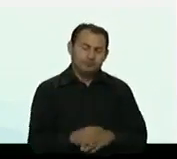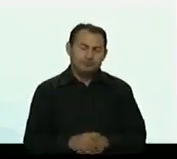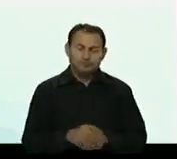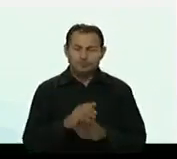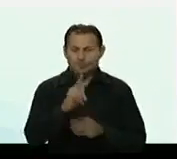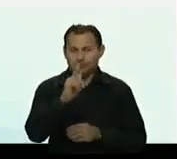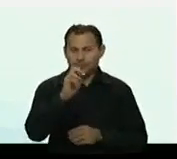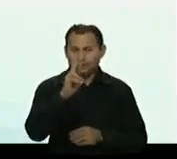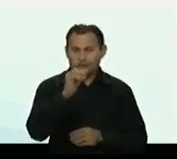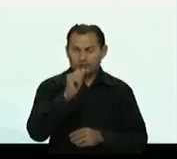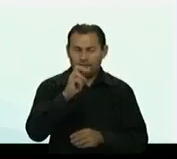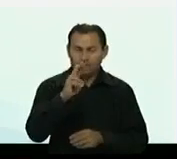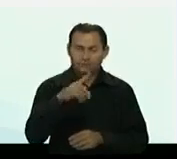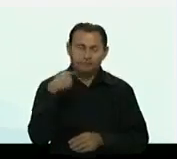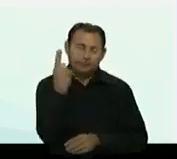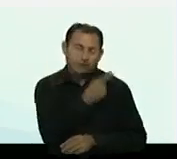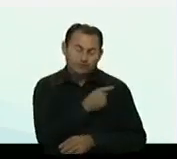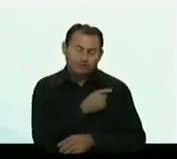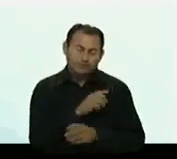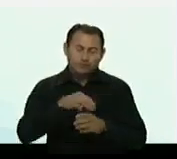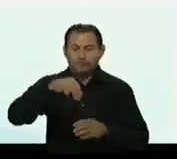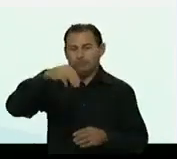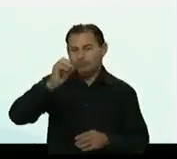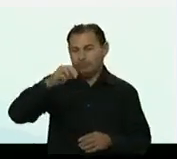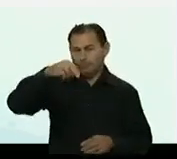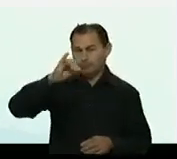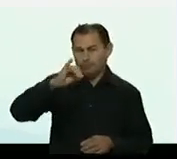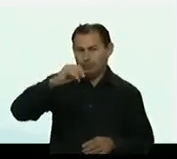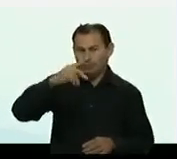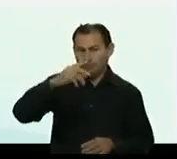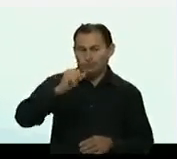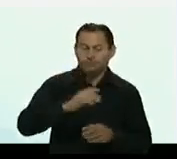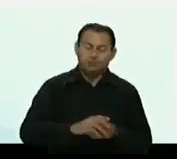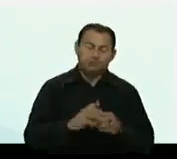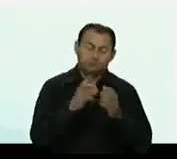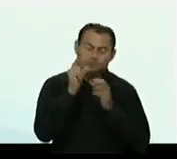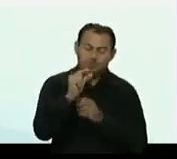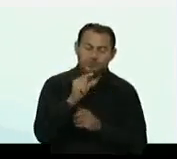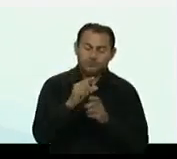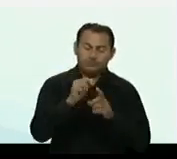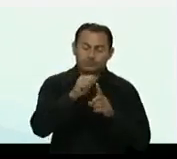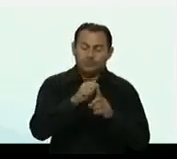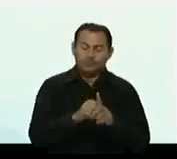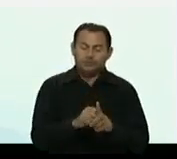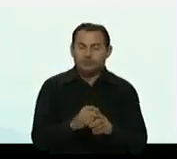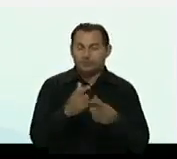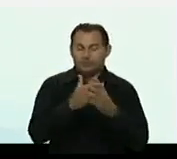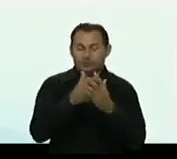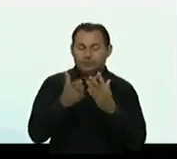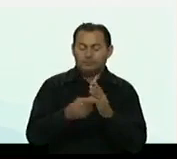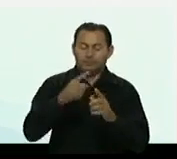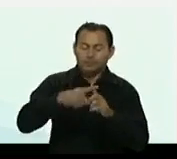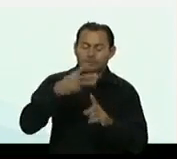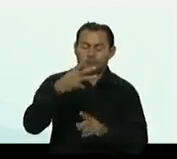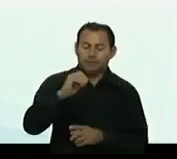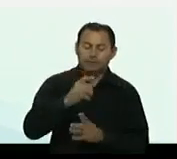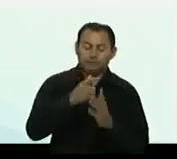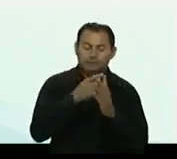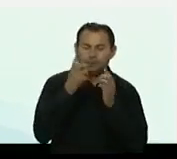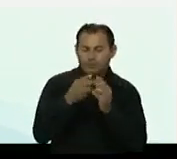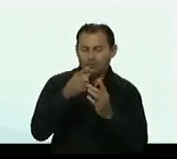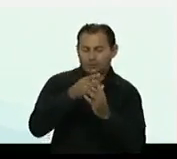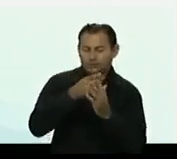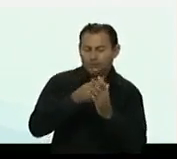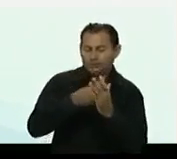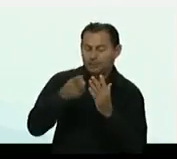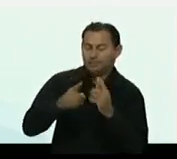do grau do nosso monômio, teremos menos x ao quadrado mais 30x igual a zero. Por que igualamos